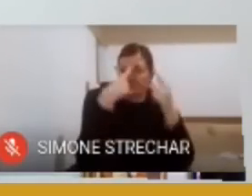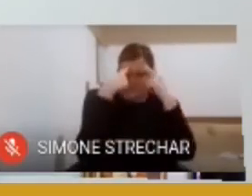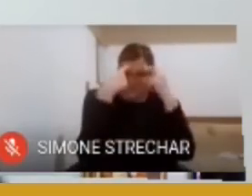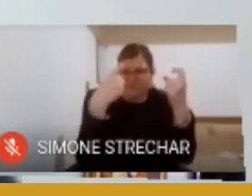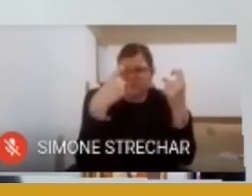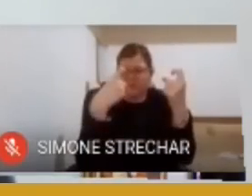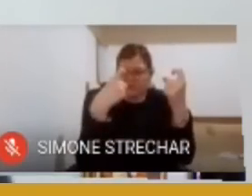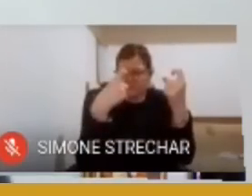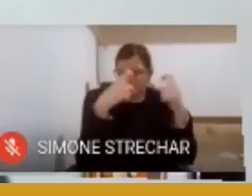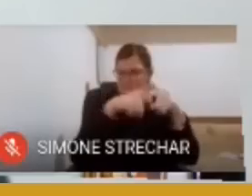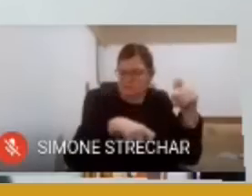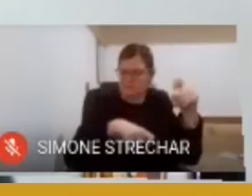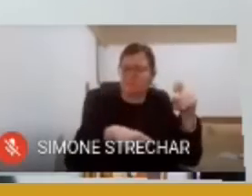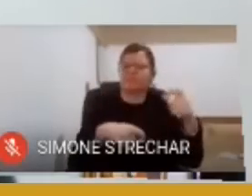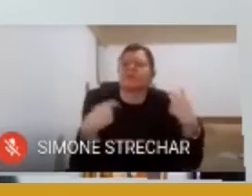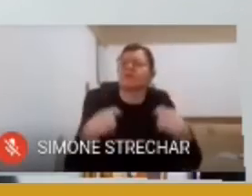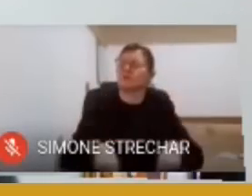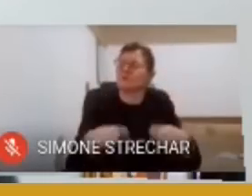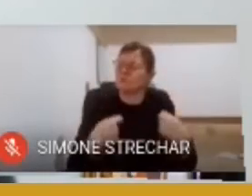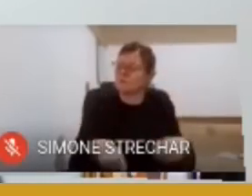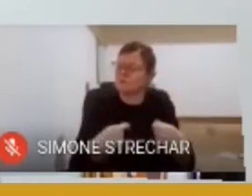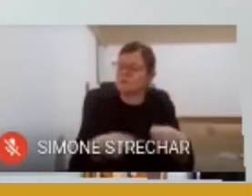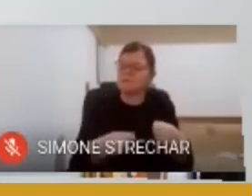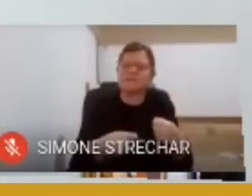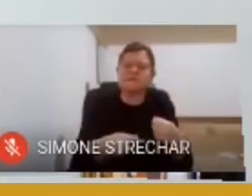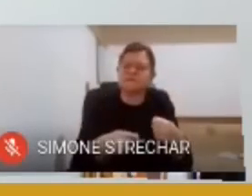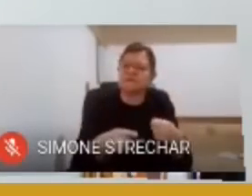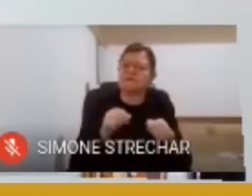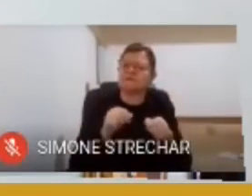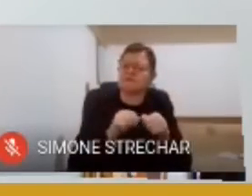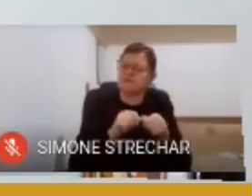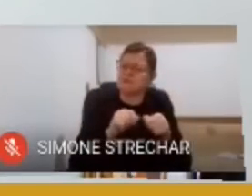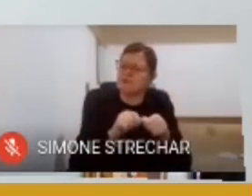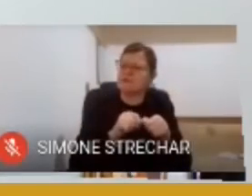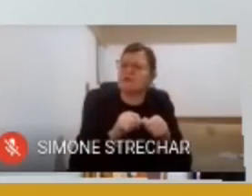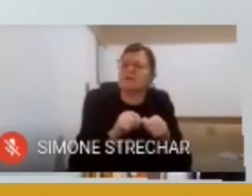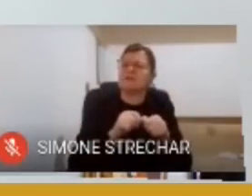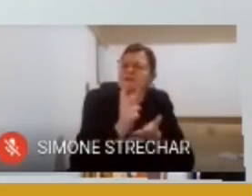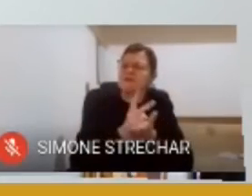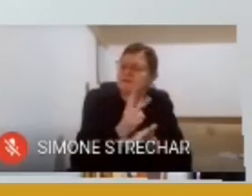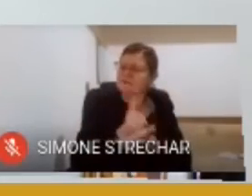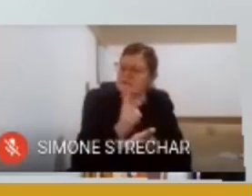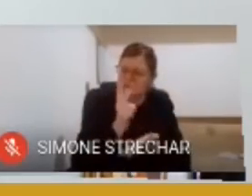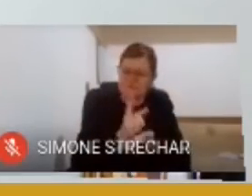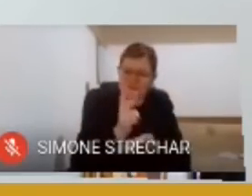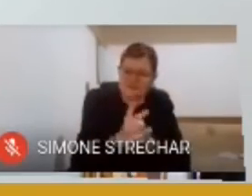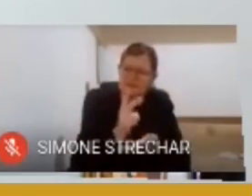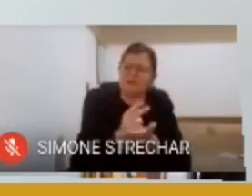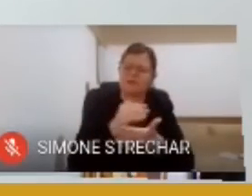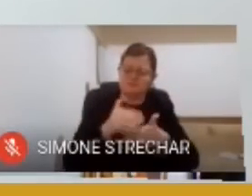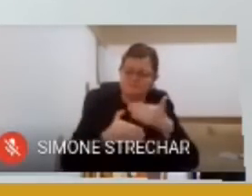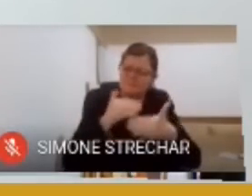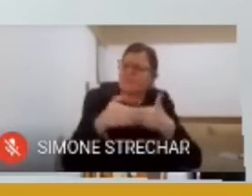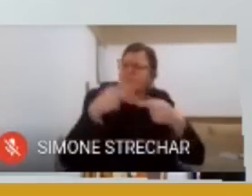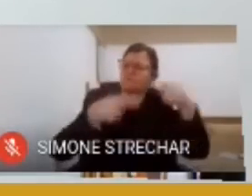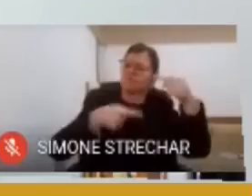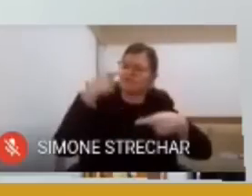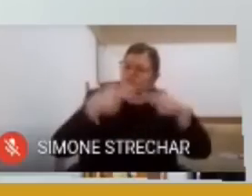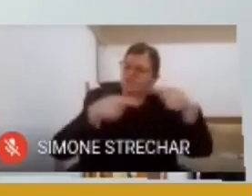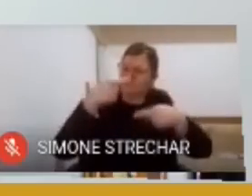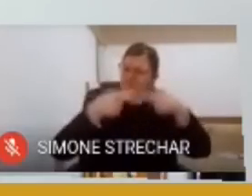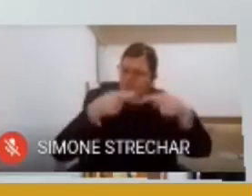os responsáveis assinar, marcar um X de que está de acordo, por exemplo, com atividades de combate à violência